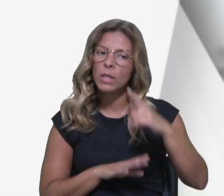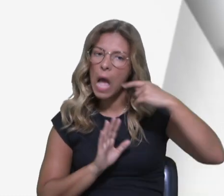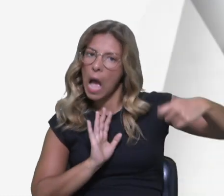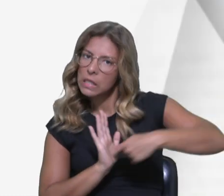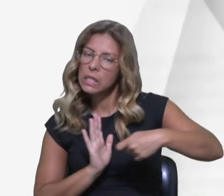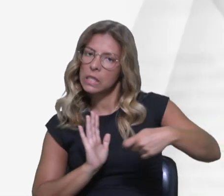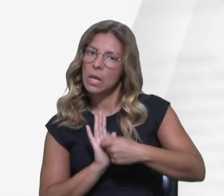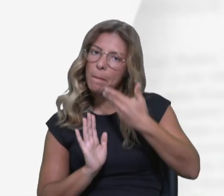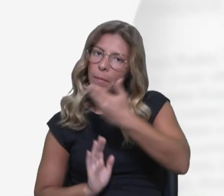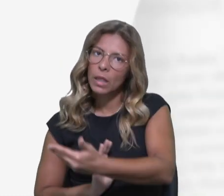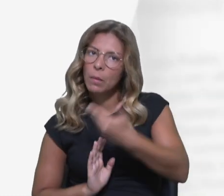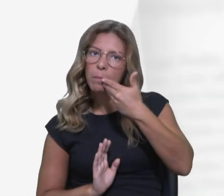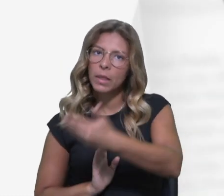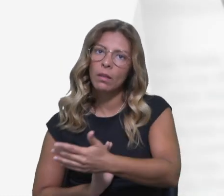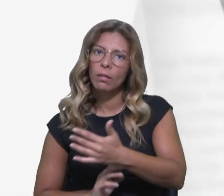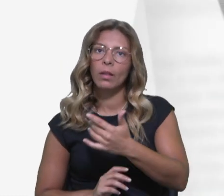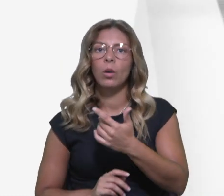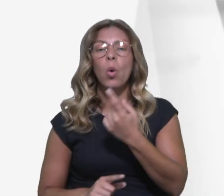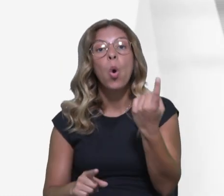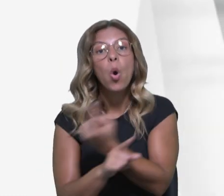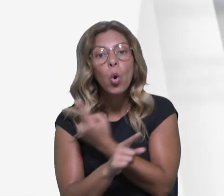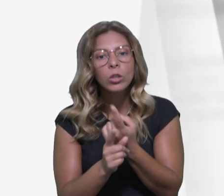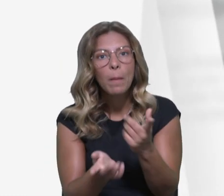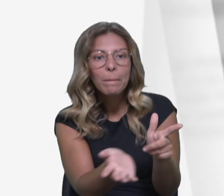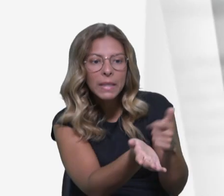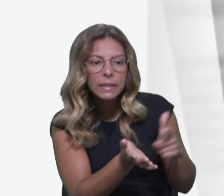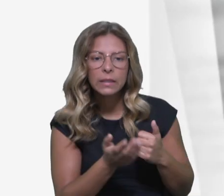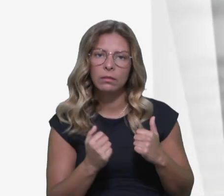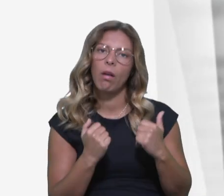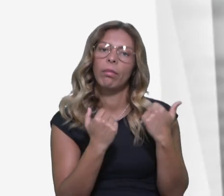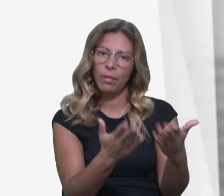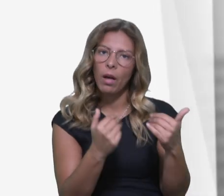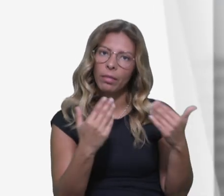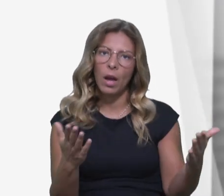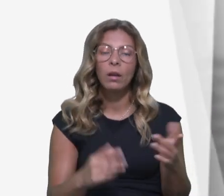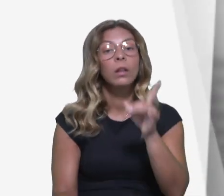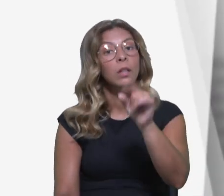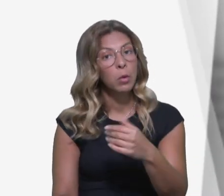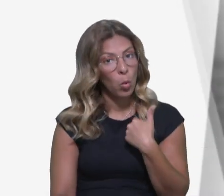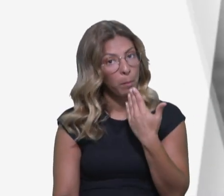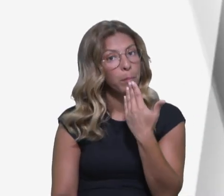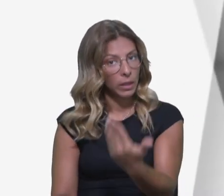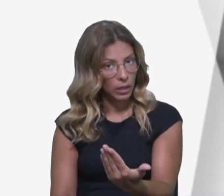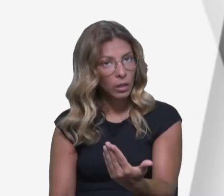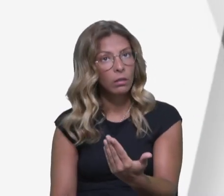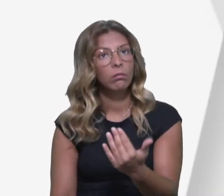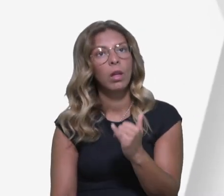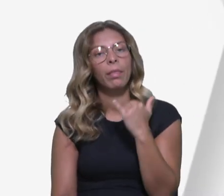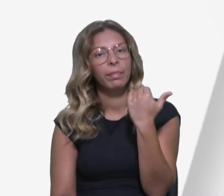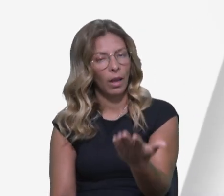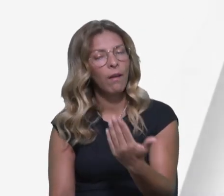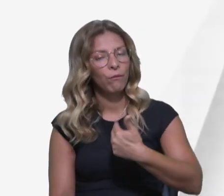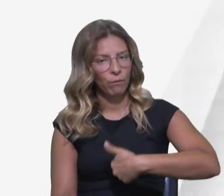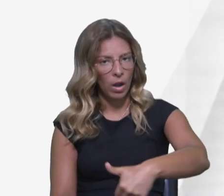insistência, levantar-se-á para lhe dar tudo aquilo de que precisa. Também vos digo, pedi e dar-se-vos-á.